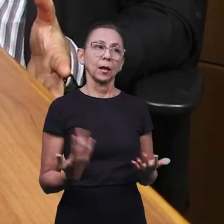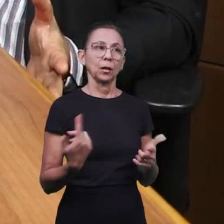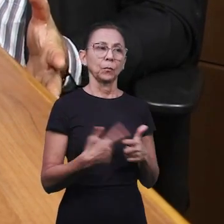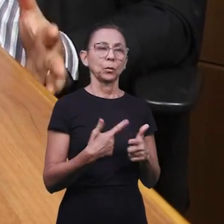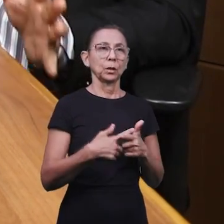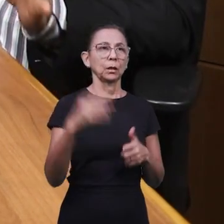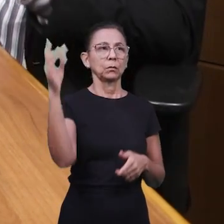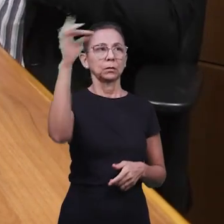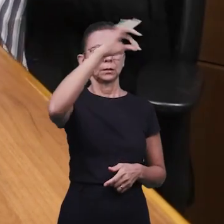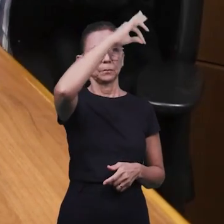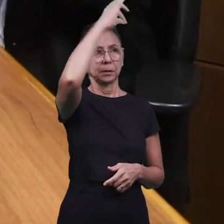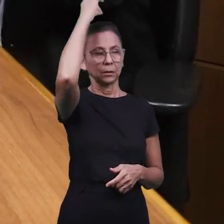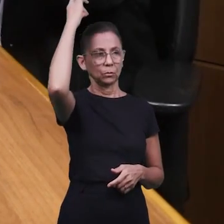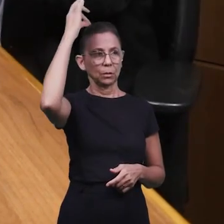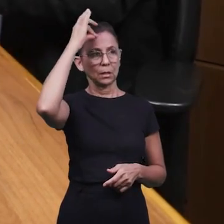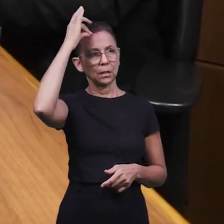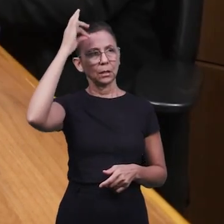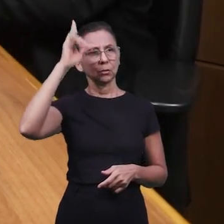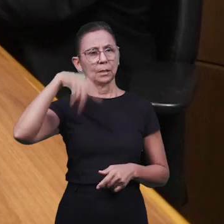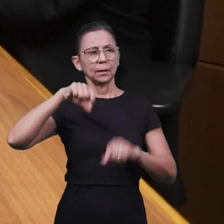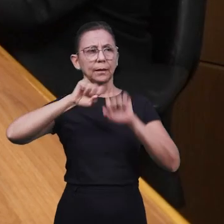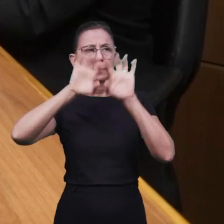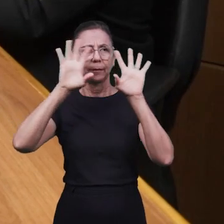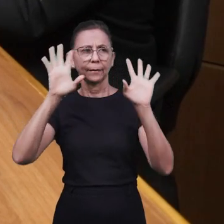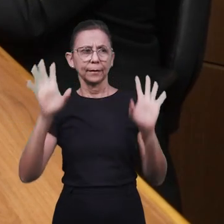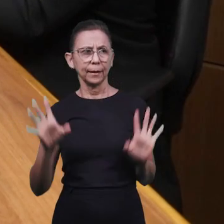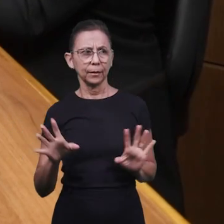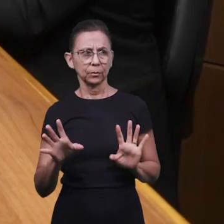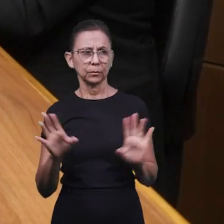ao projeto. Ele deixa claro para nós qual é o projeto.